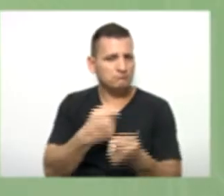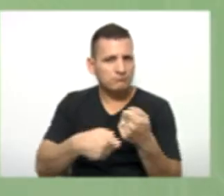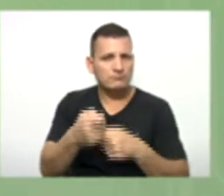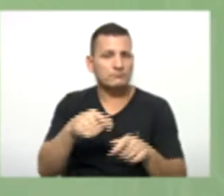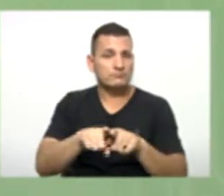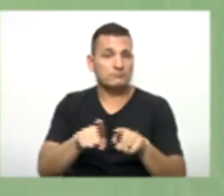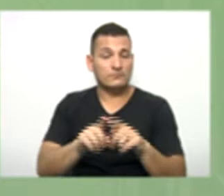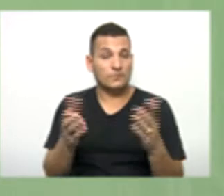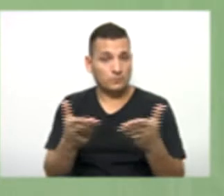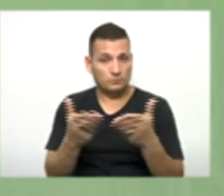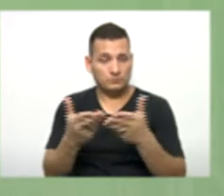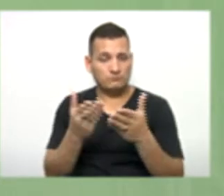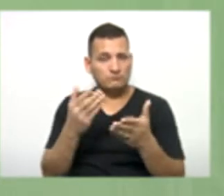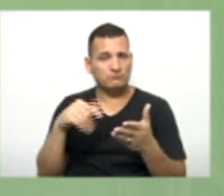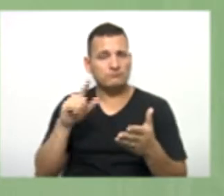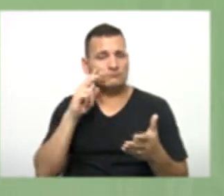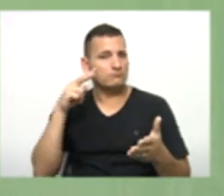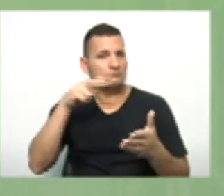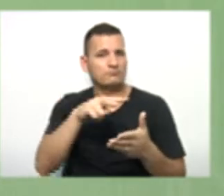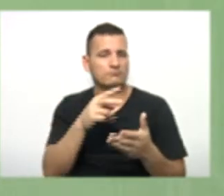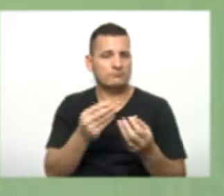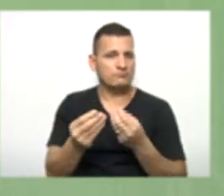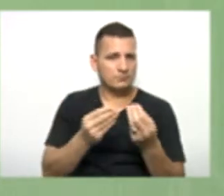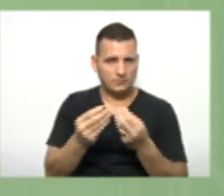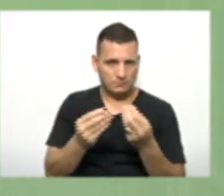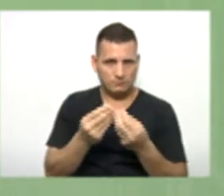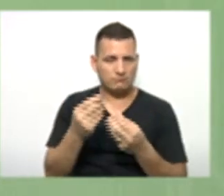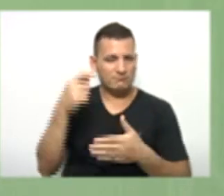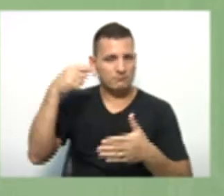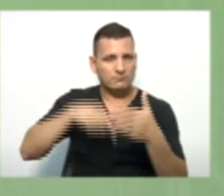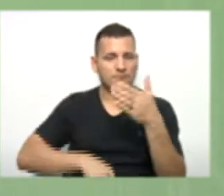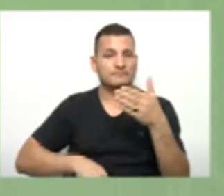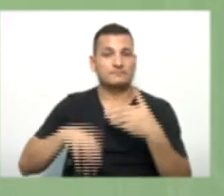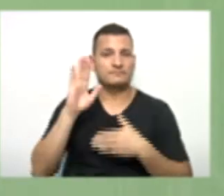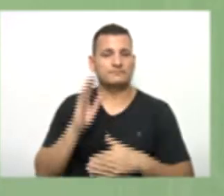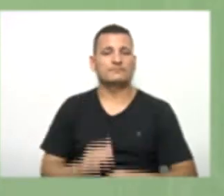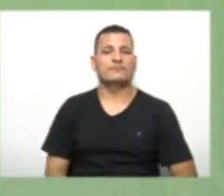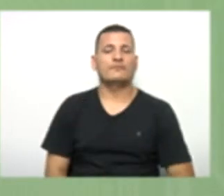vamos estudar essas contas mais aprofundado.